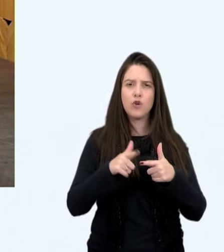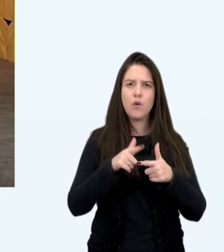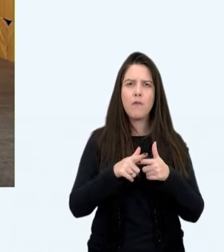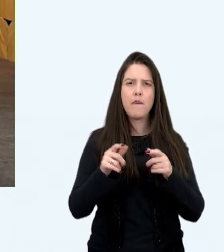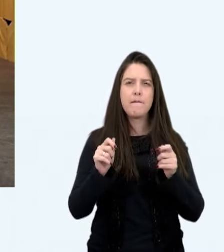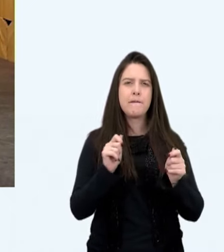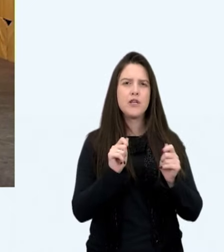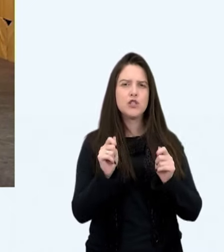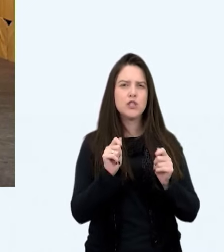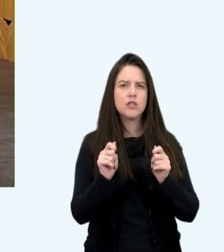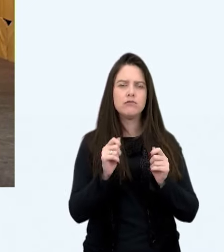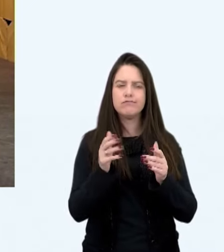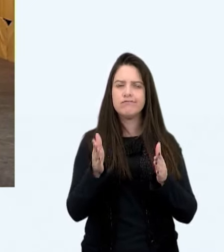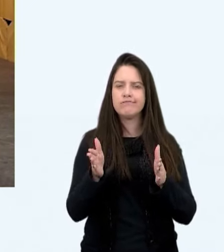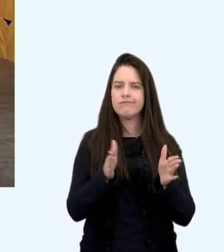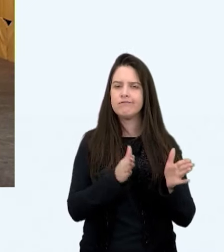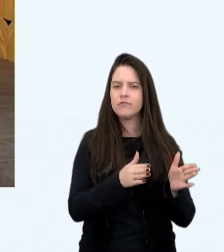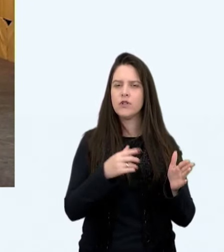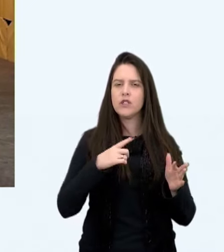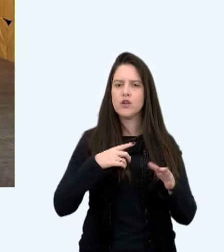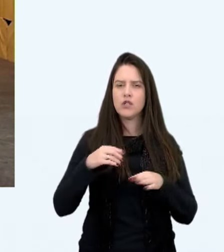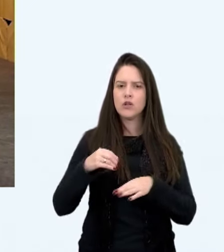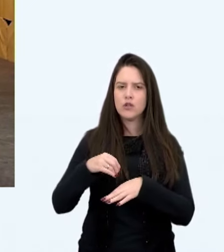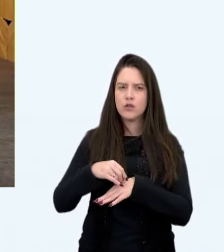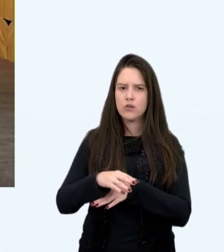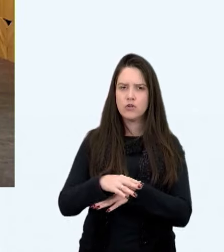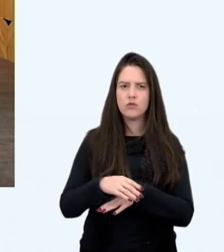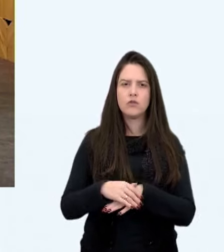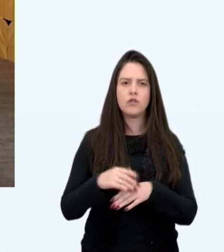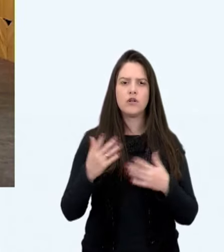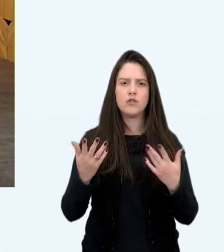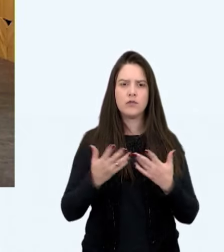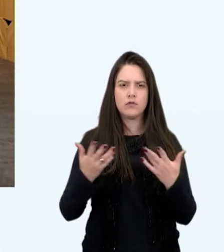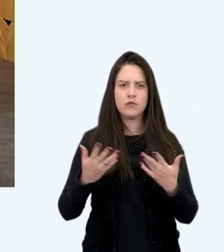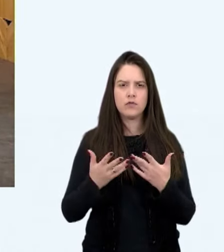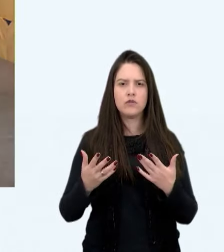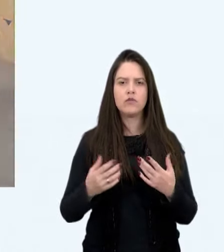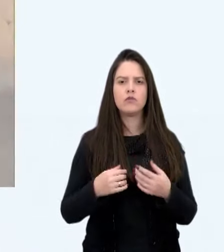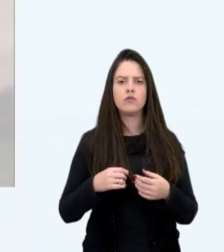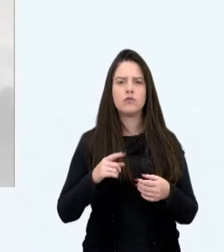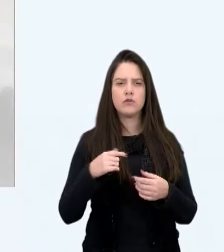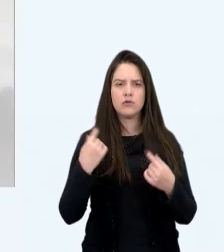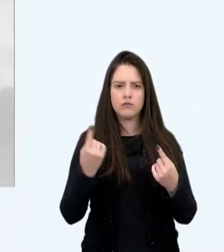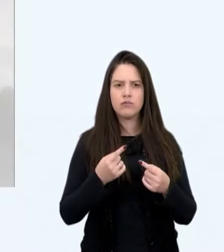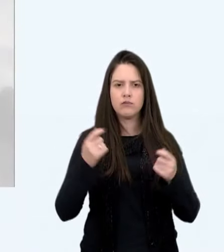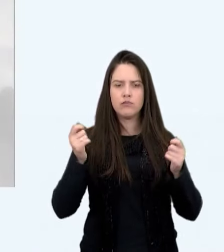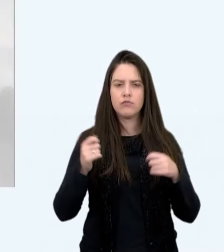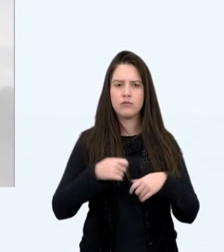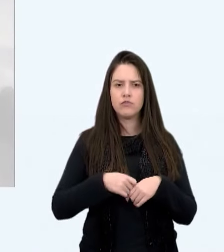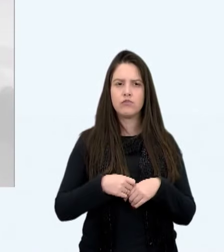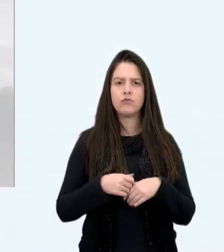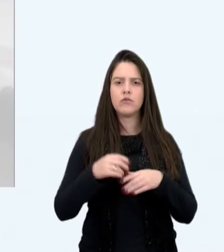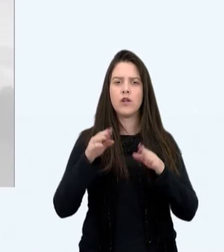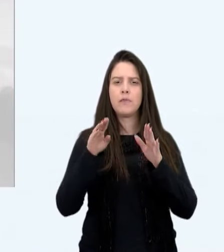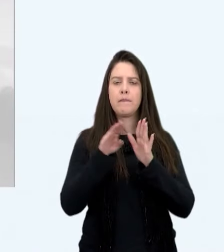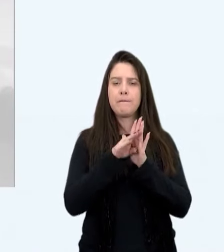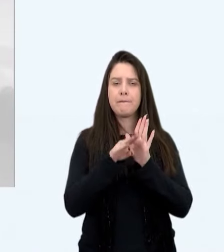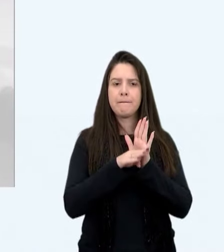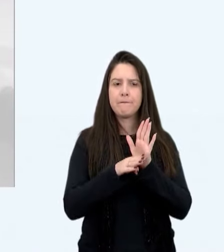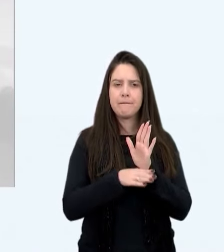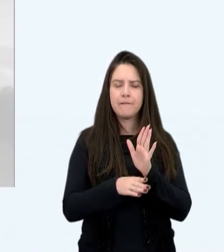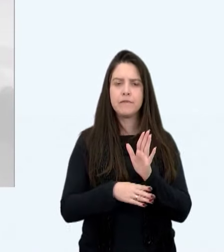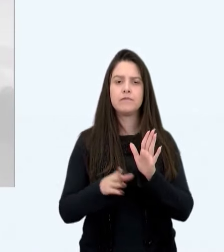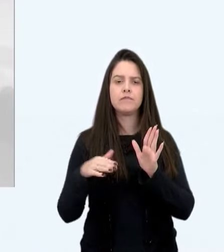em mente. Nós trouxemos uma arte para ajudar justamente a esclarecer, a te ajudar a esclarecer quais são essas dicas de